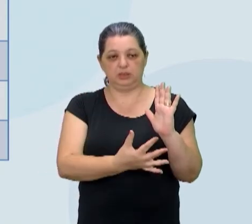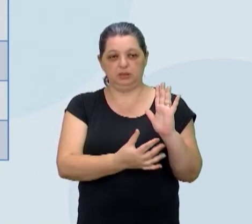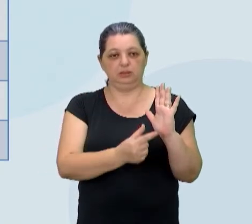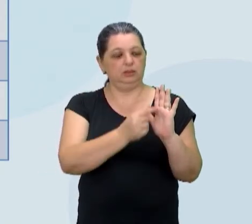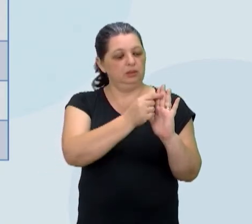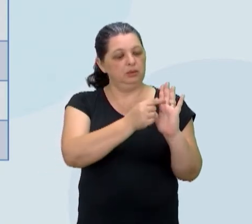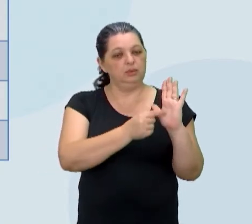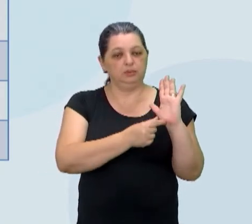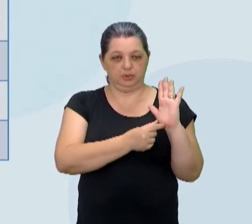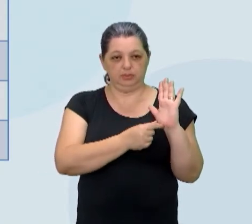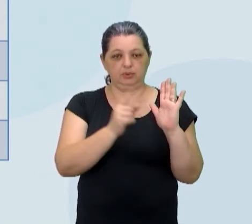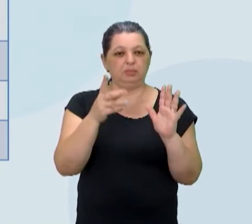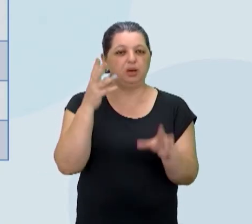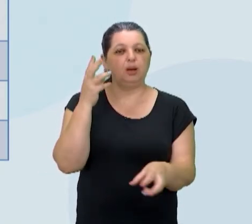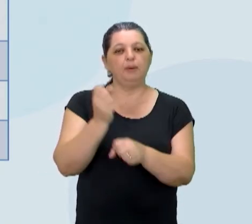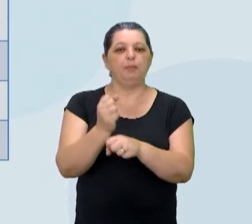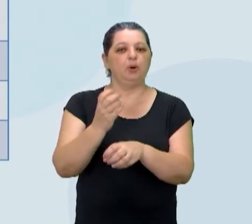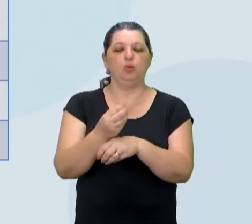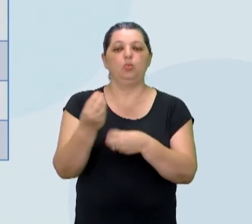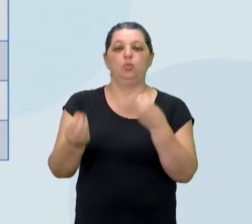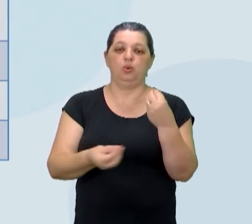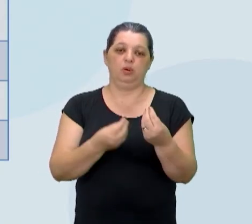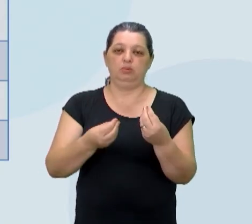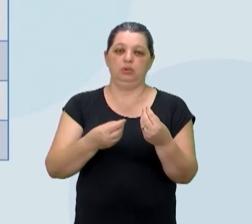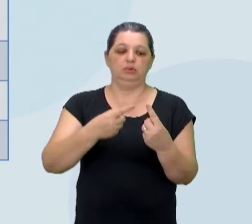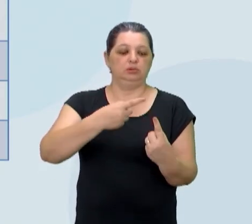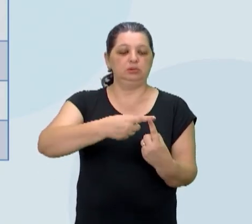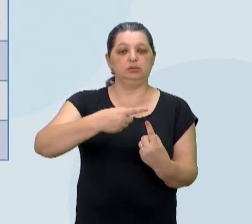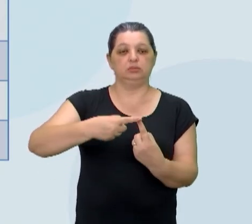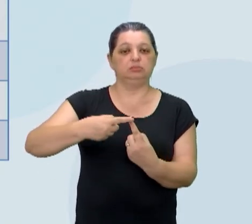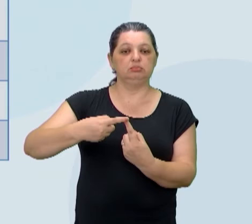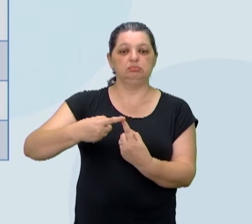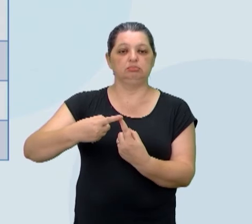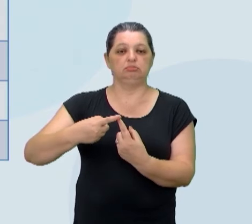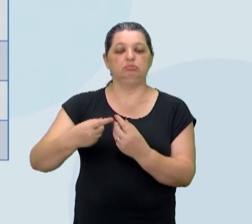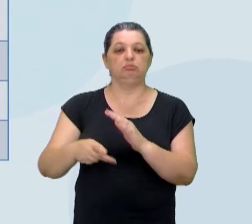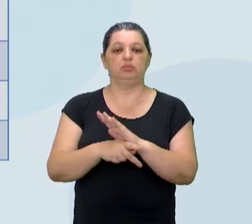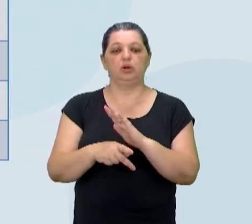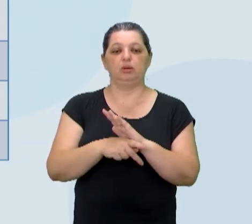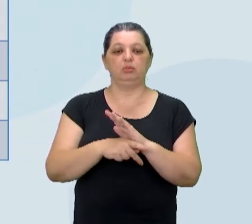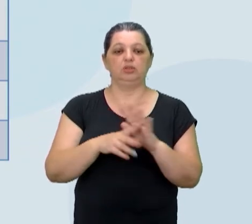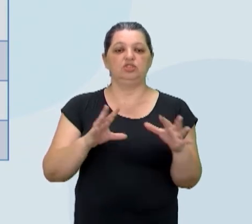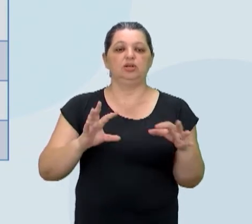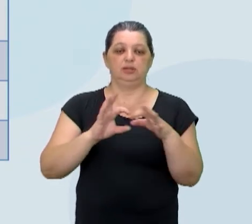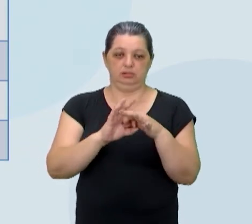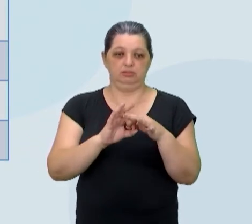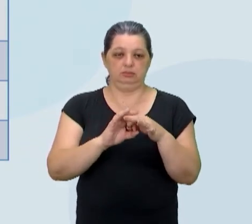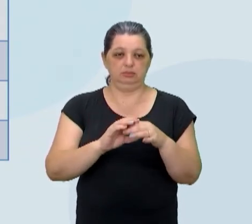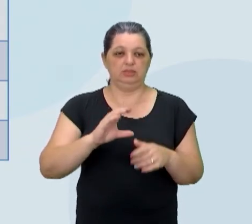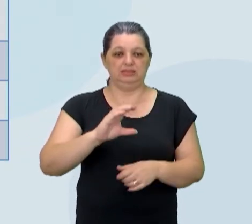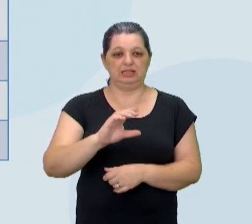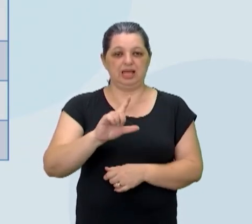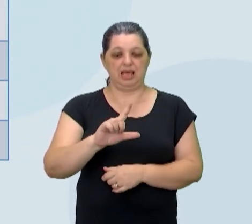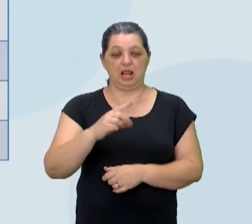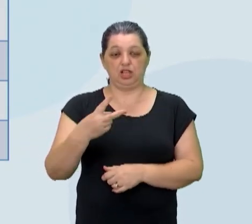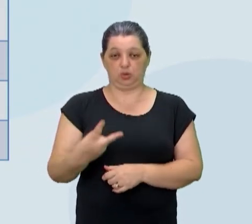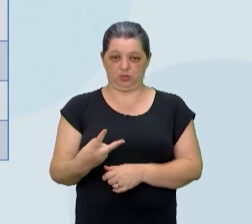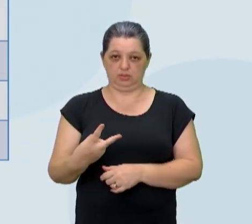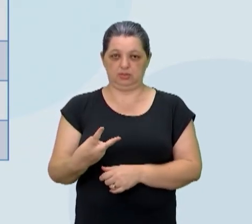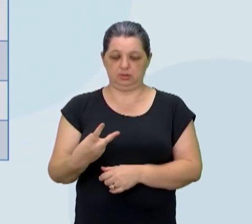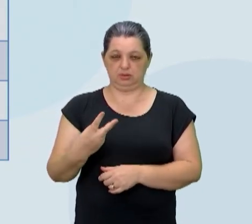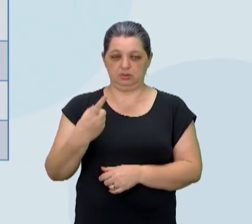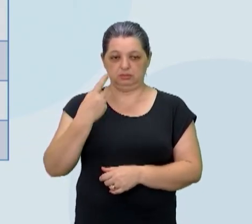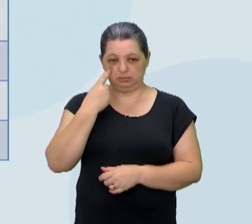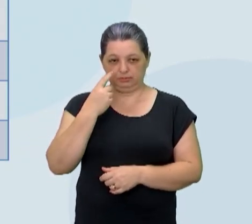que eu faço para saber o tipo de ligação. Então, aí eu tenho o primeiro, Cl2. O valor